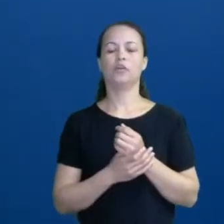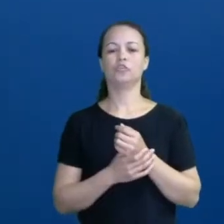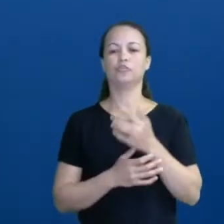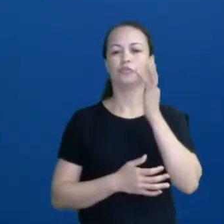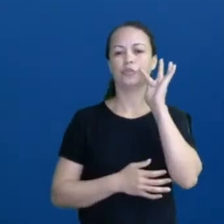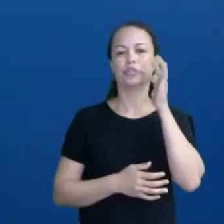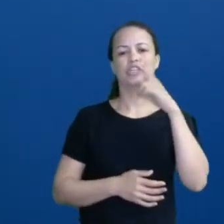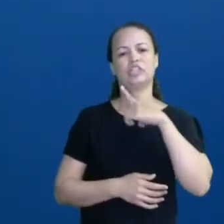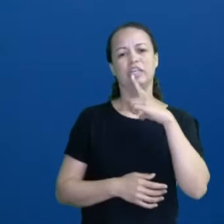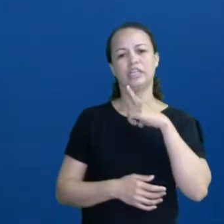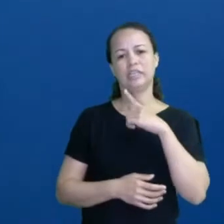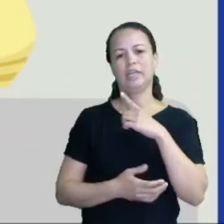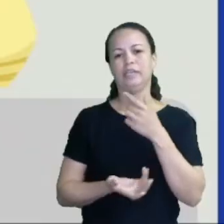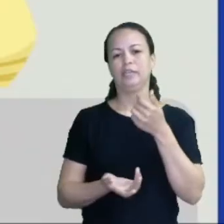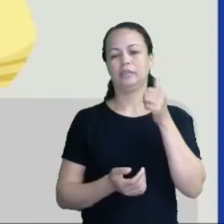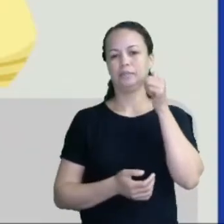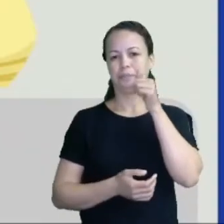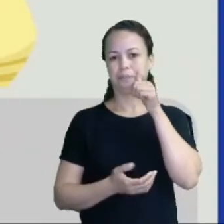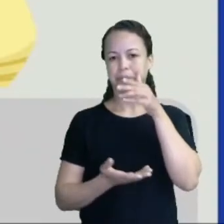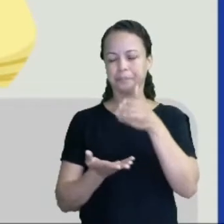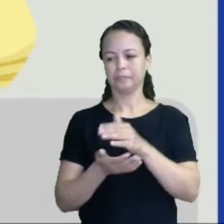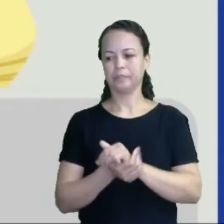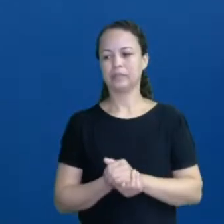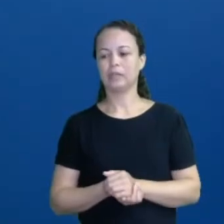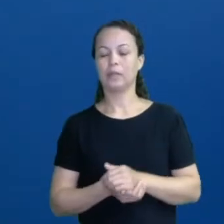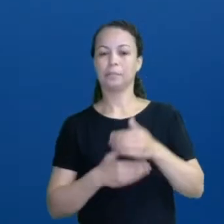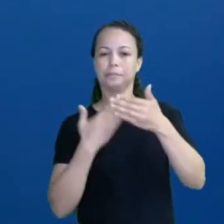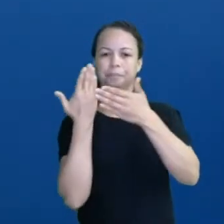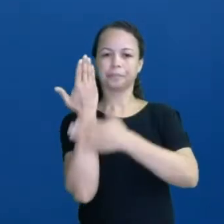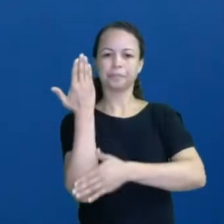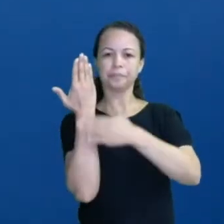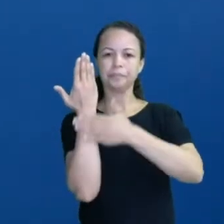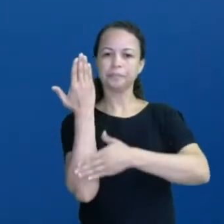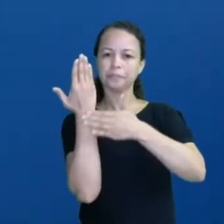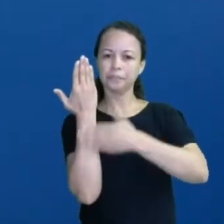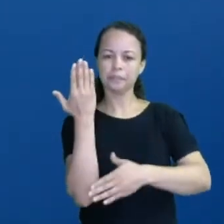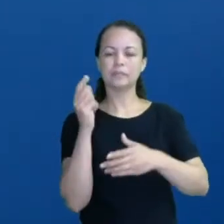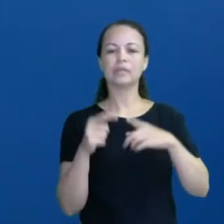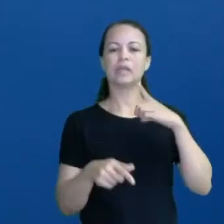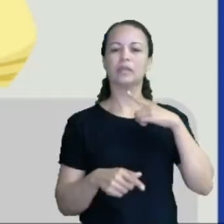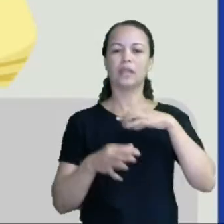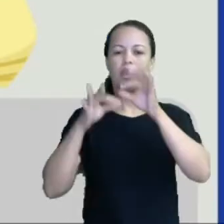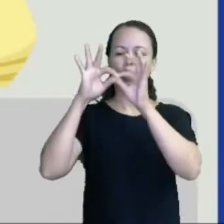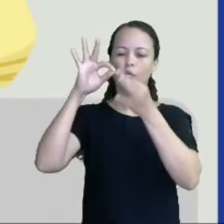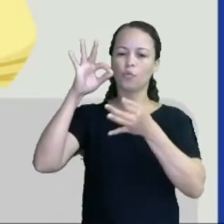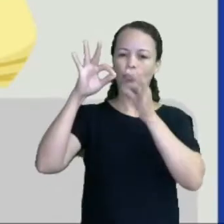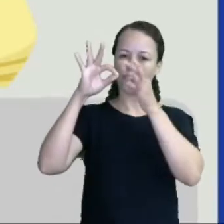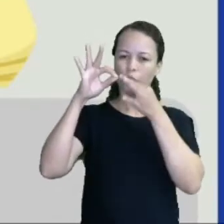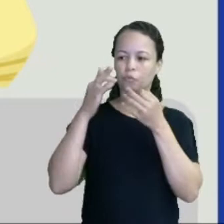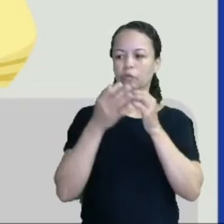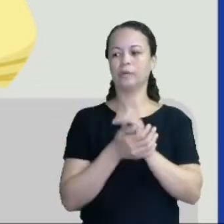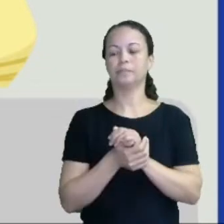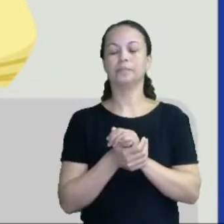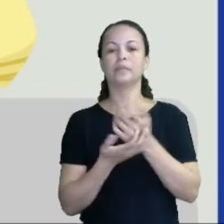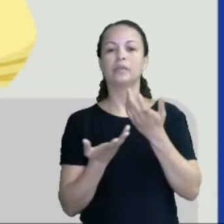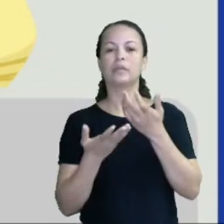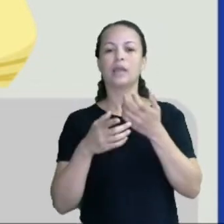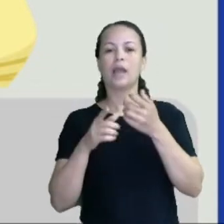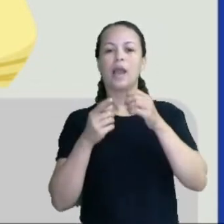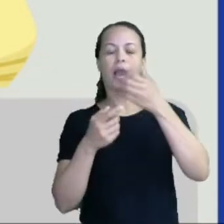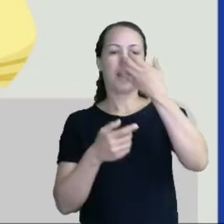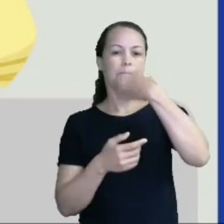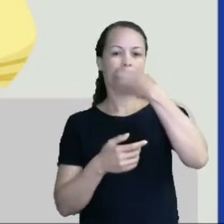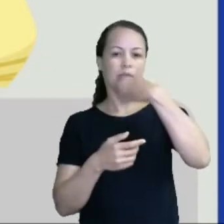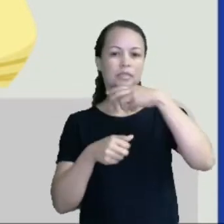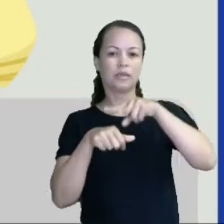Vê se vocês conseguem ver aí comigo. Eu tenho abacaxi, eu tenho uva, eu tenho a maçã verde